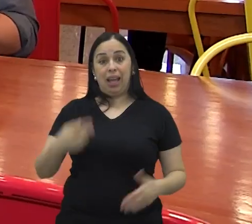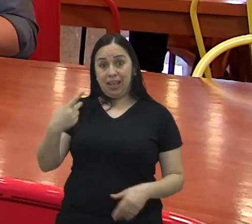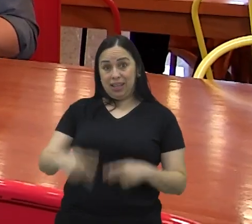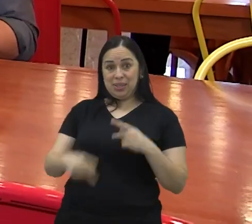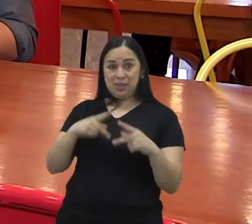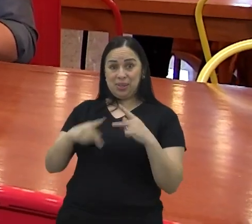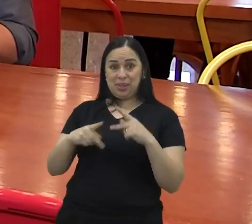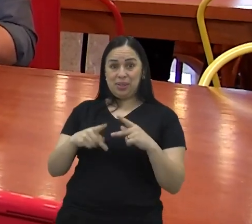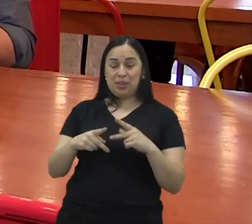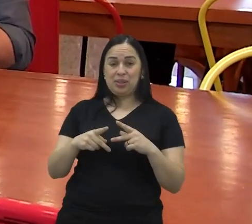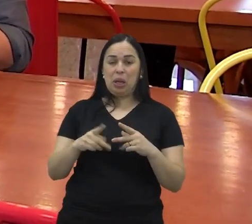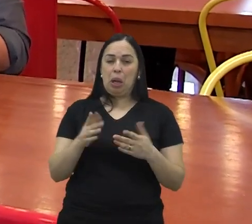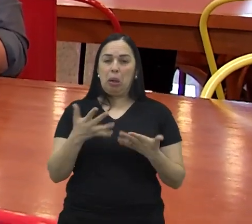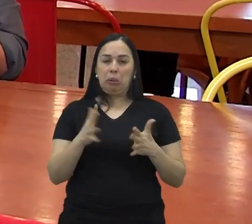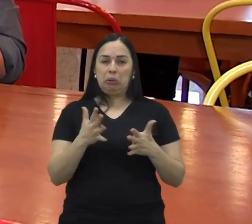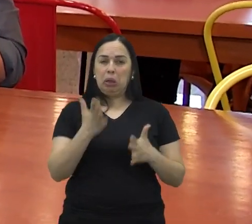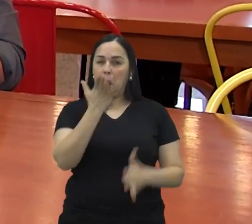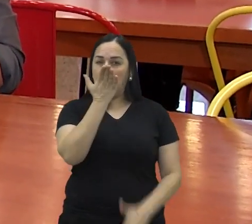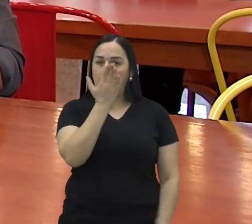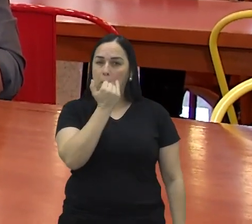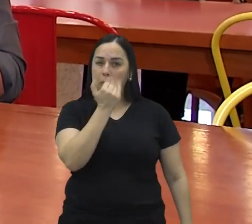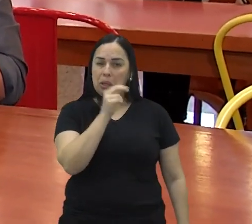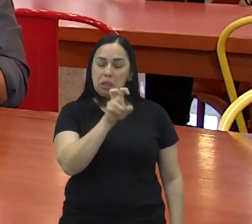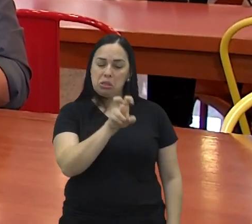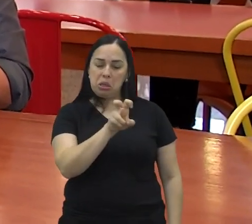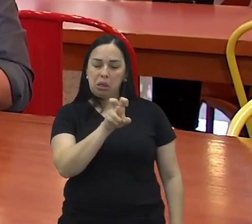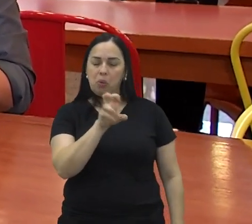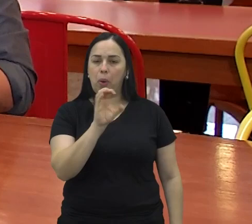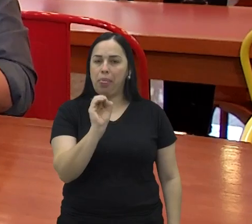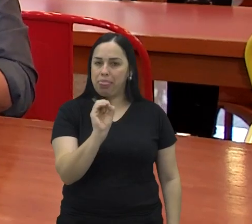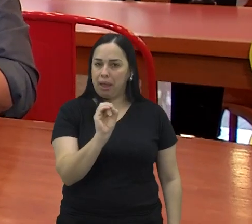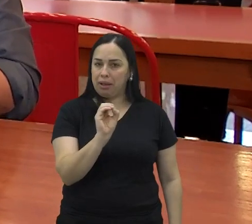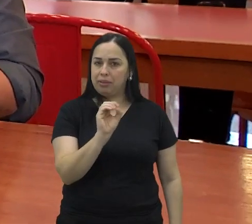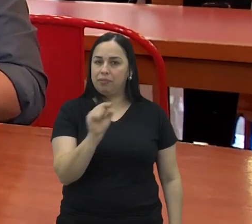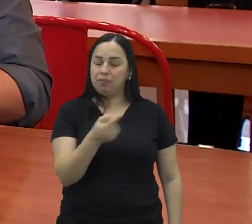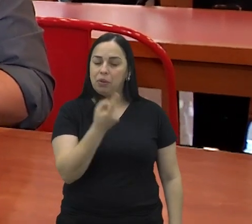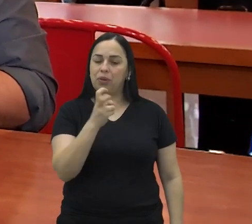540,55. Aqui em São José, o preço médio de uma refeição é de R$